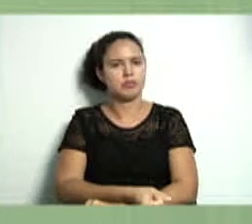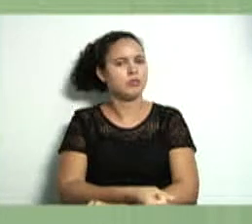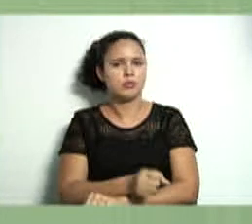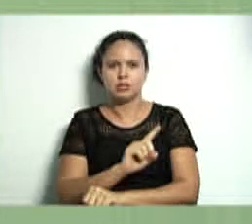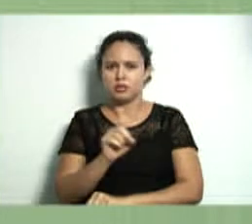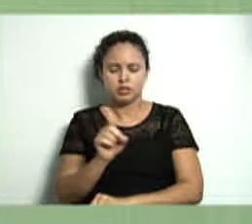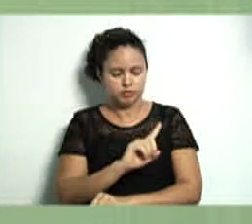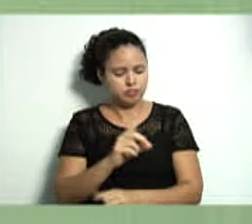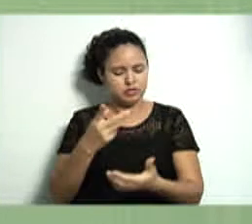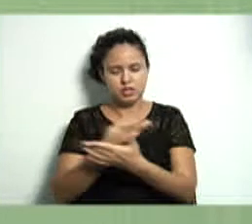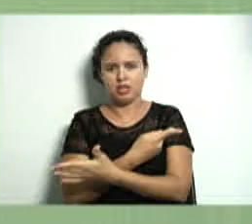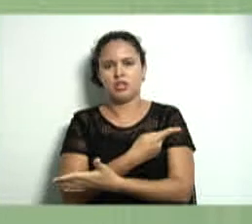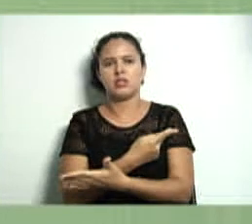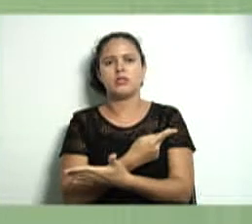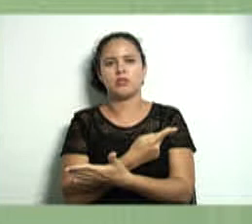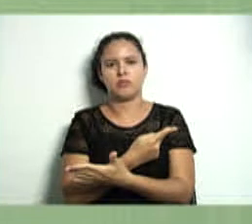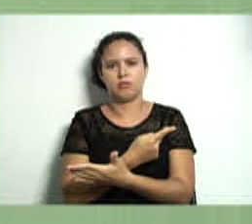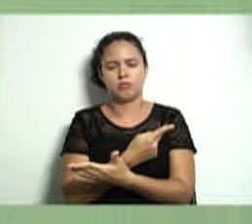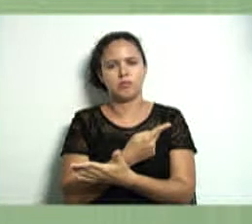é, não.